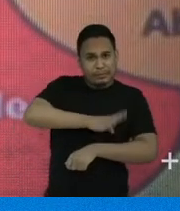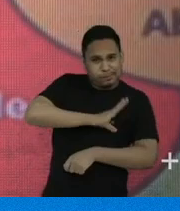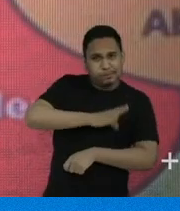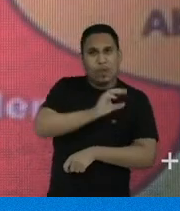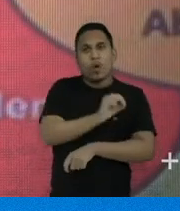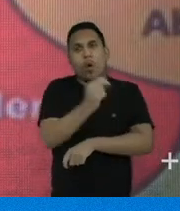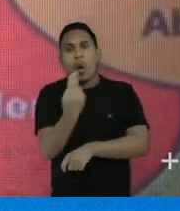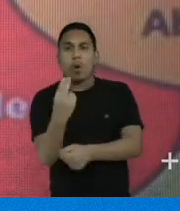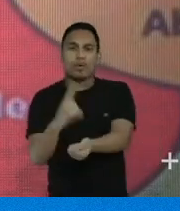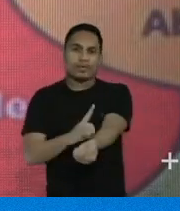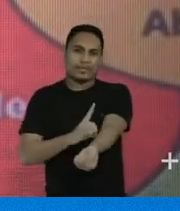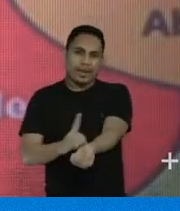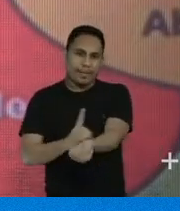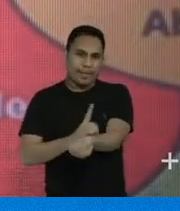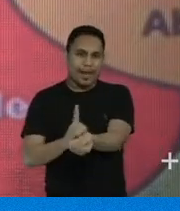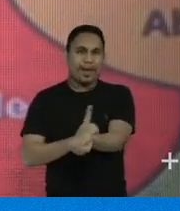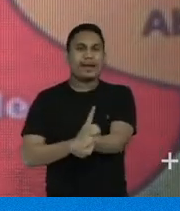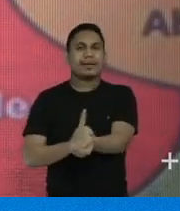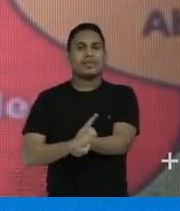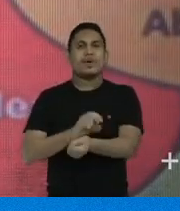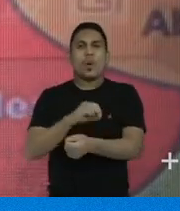falou, resistência à insulina, e com